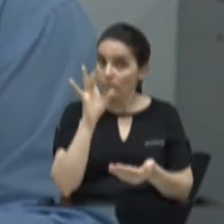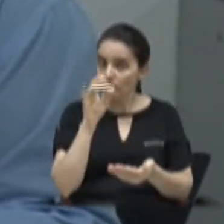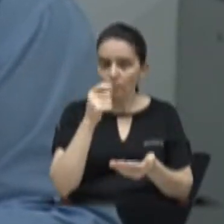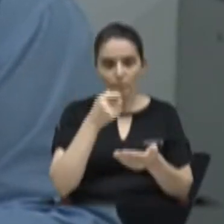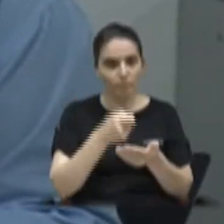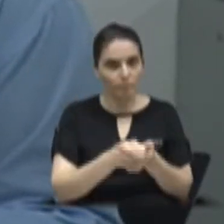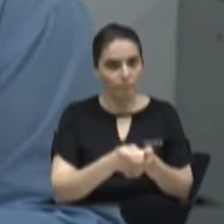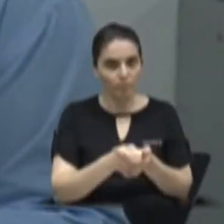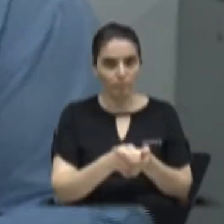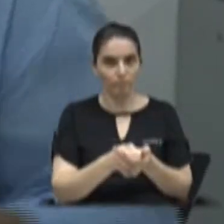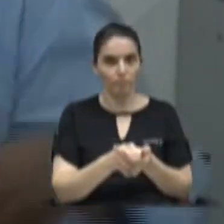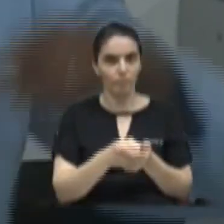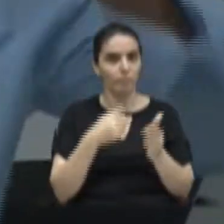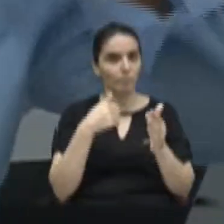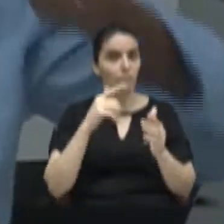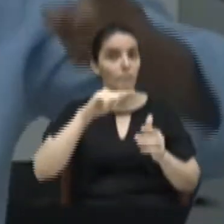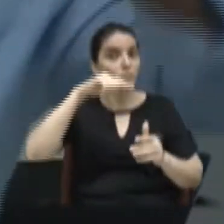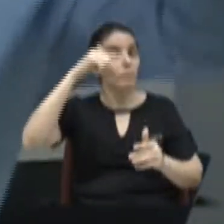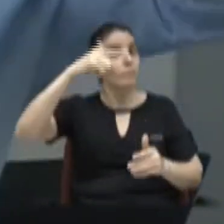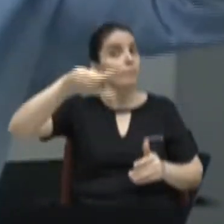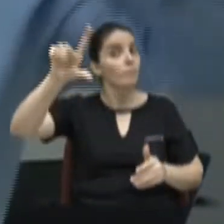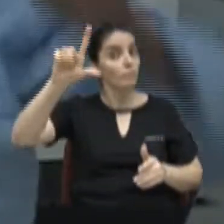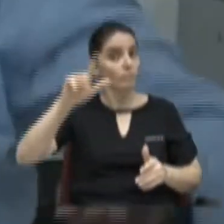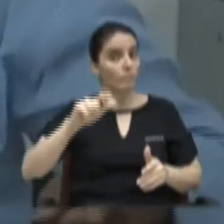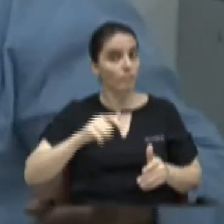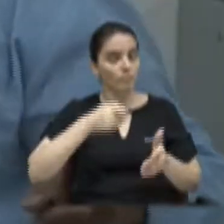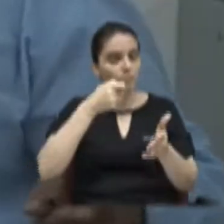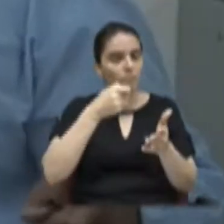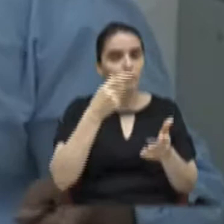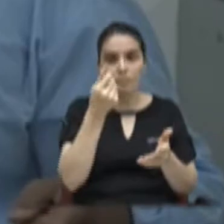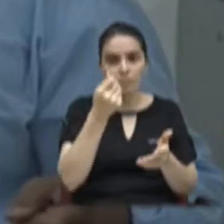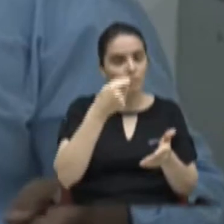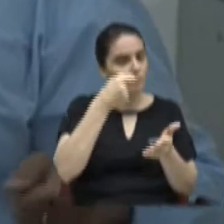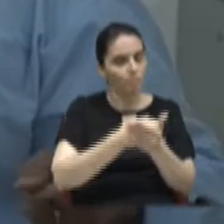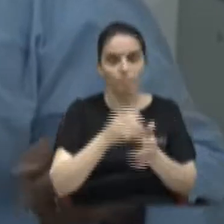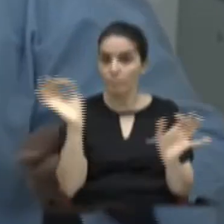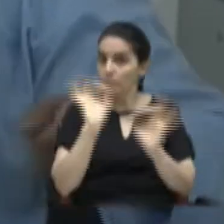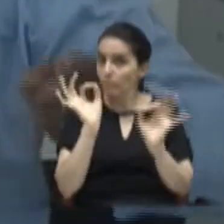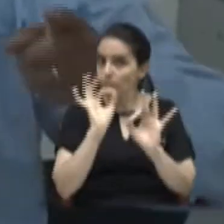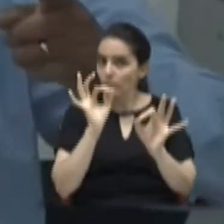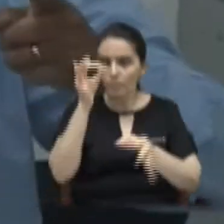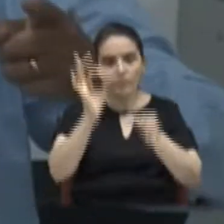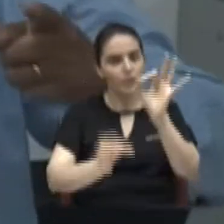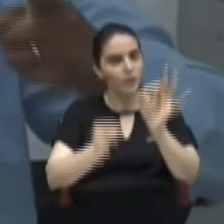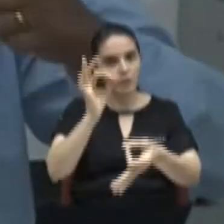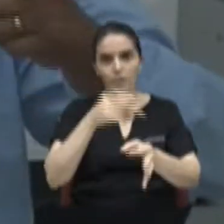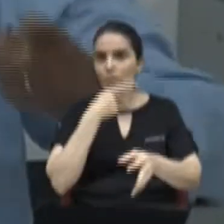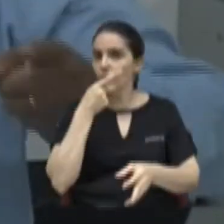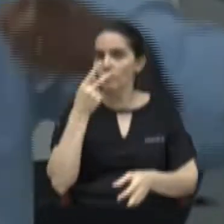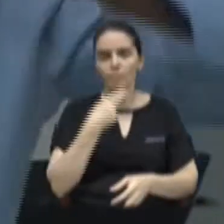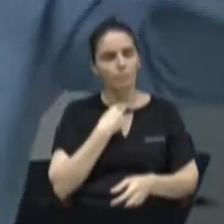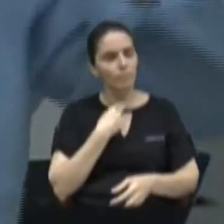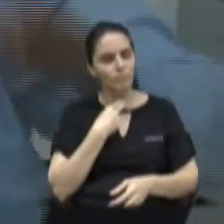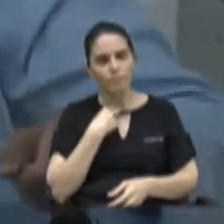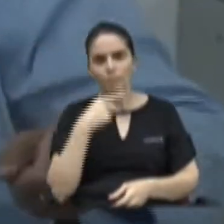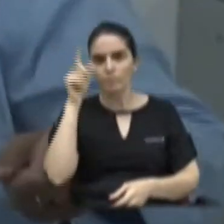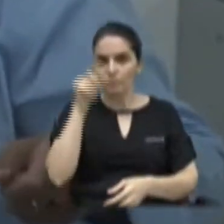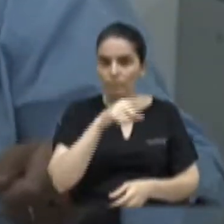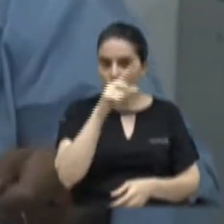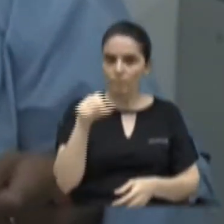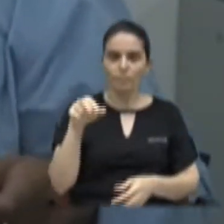não alcançando qualquer outro débito adicional. O juiz disse que não pode cobrar nenhum outro débito